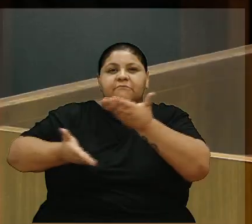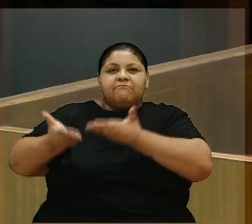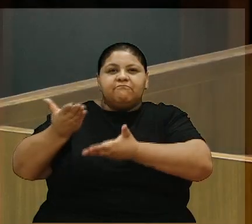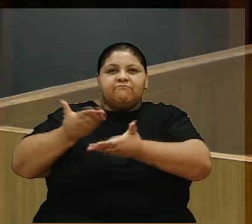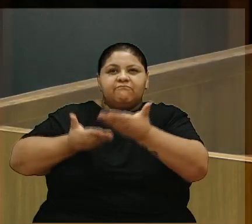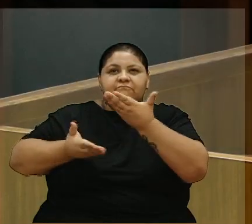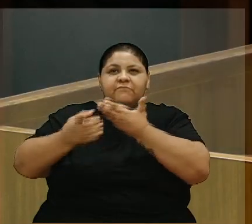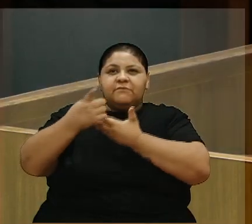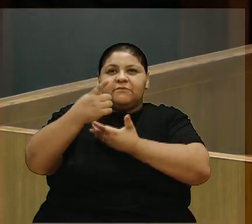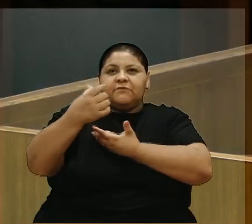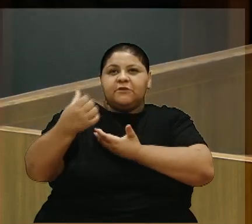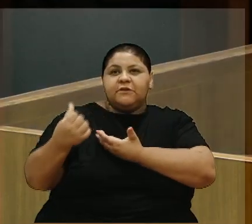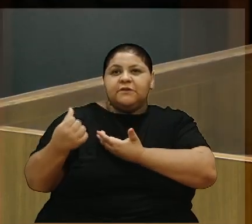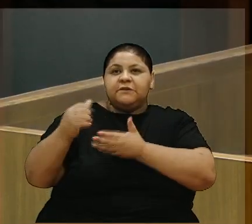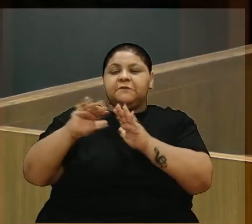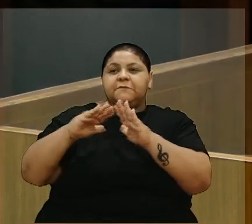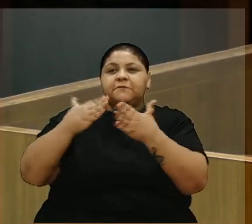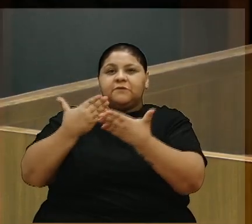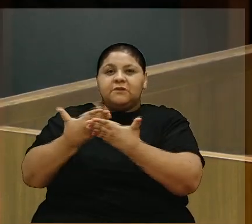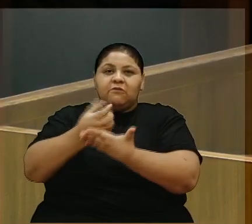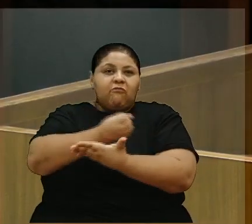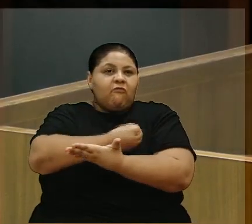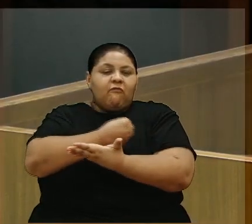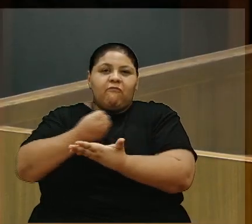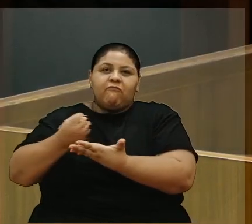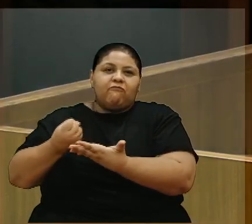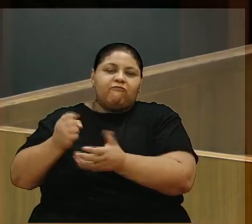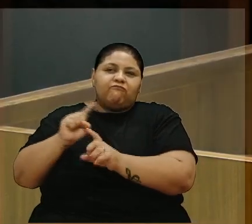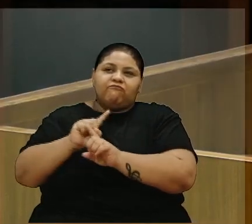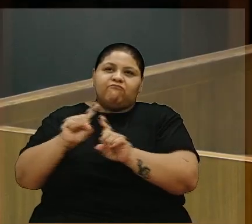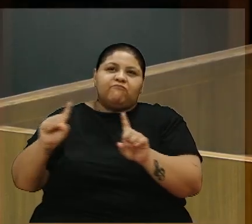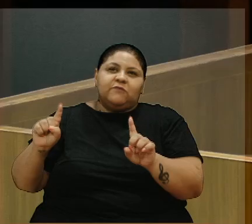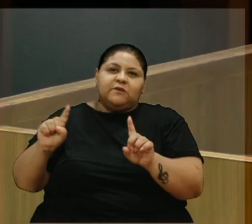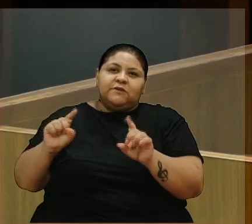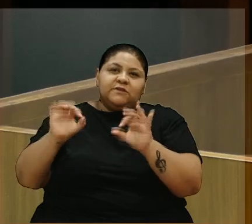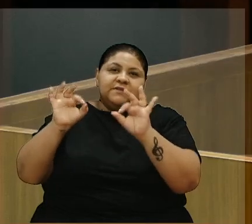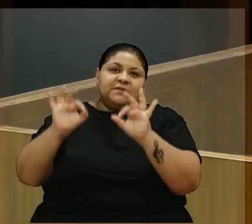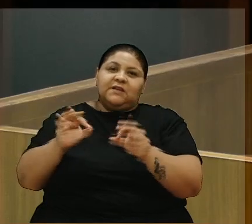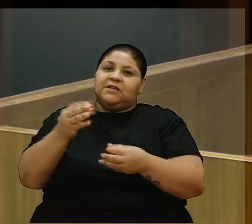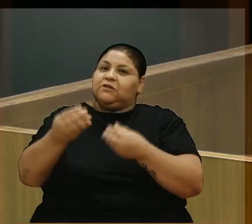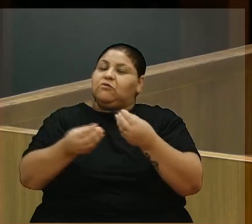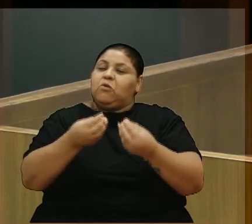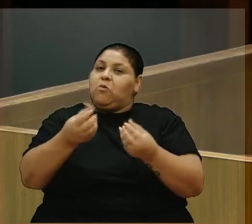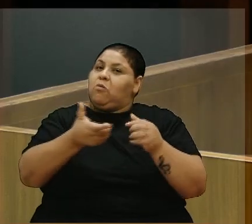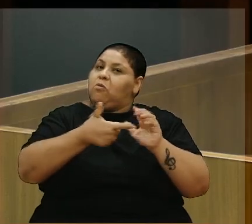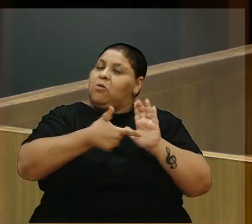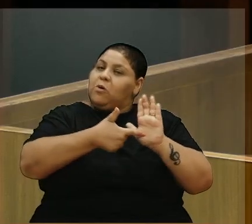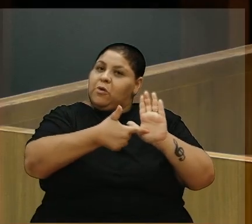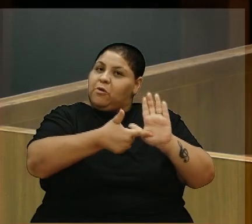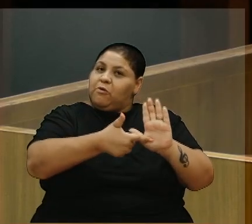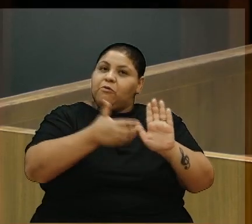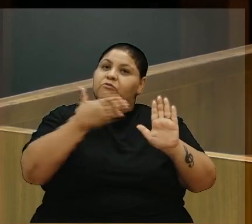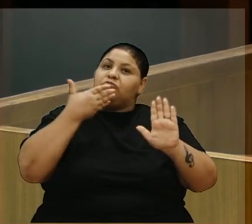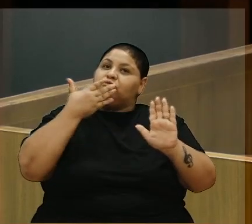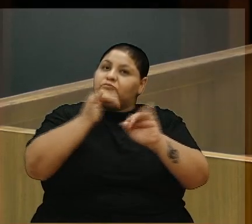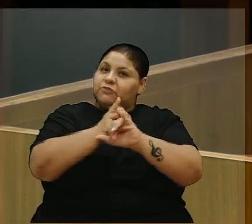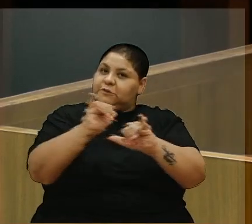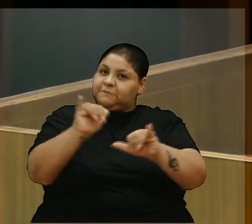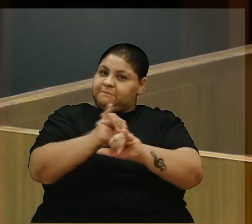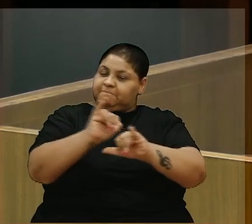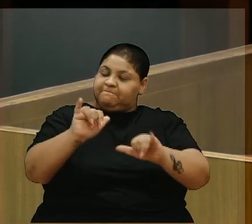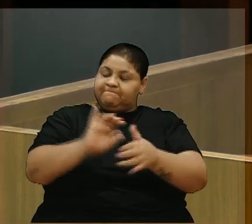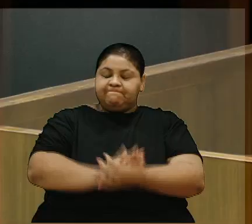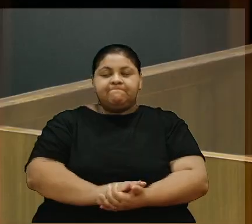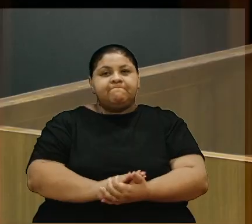então, 16 escolas. Então, os números não são, assim, expressivos como demonstra no pedido de informação.